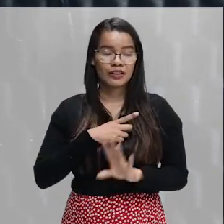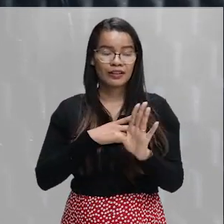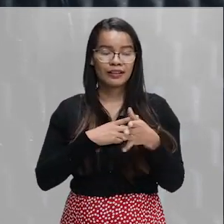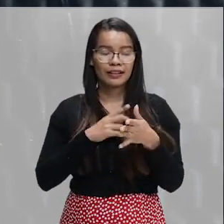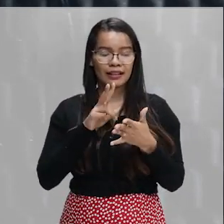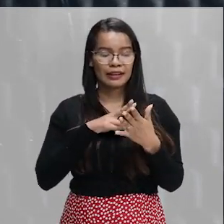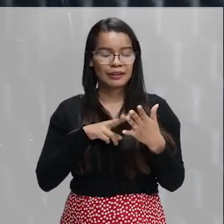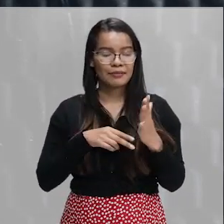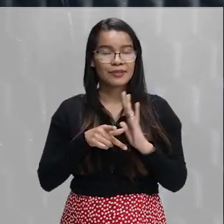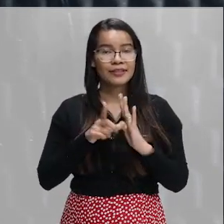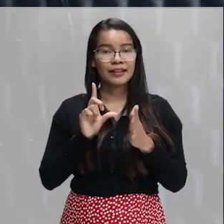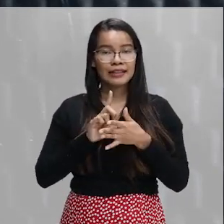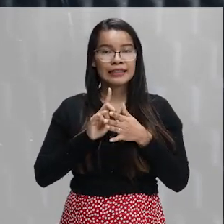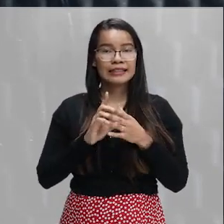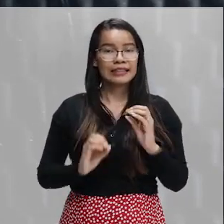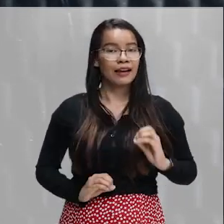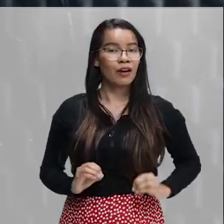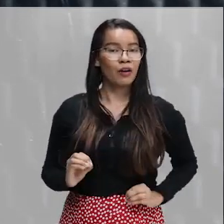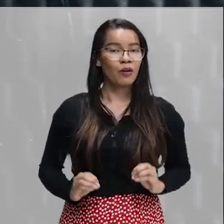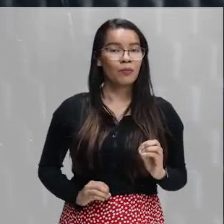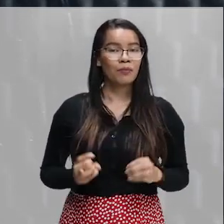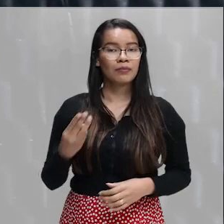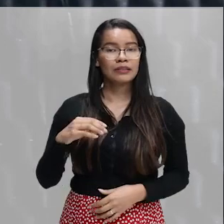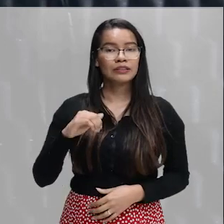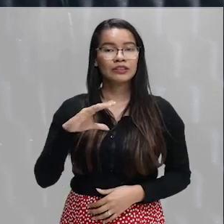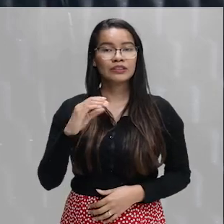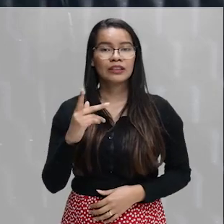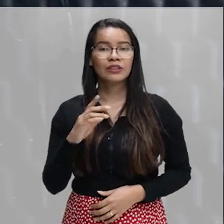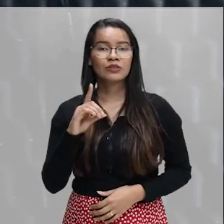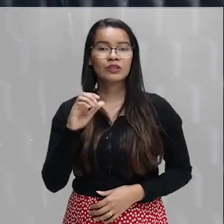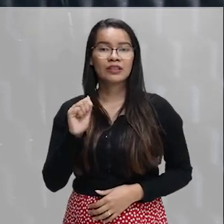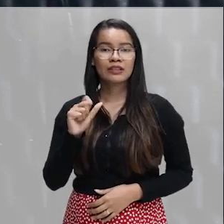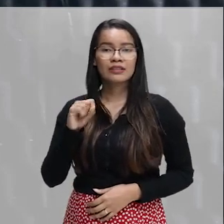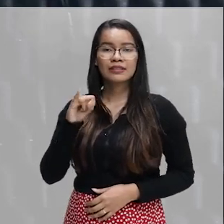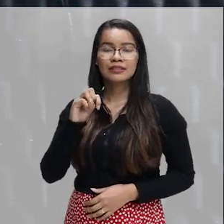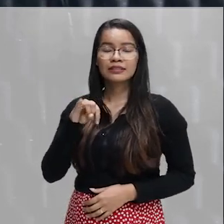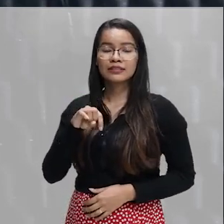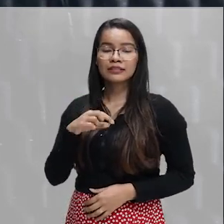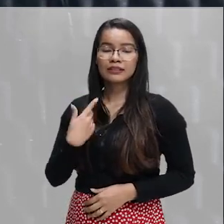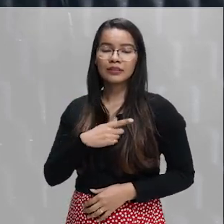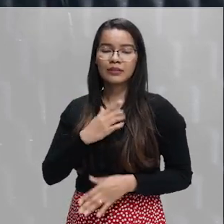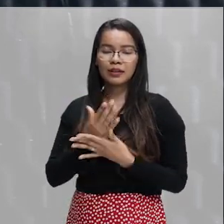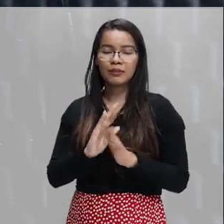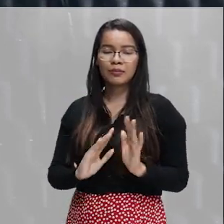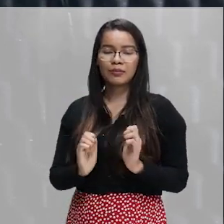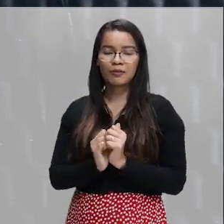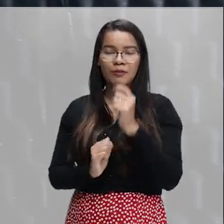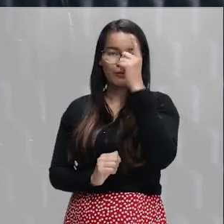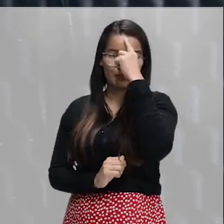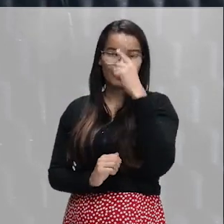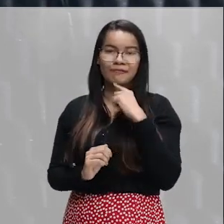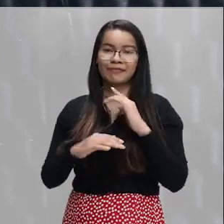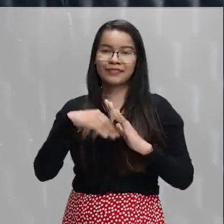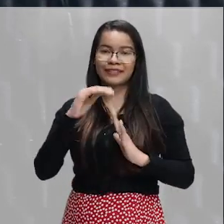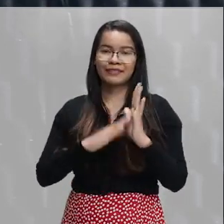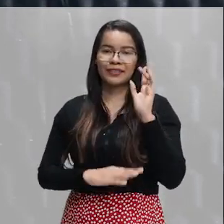texto da obra do Machado de Assis. Eu vou encerrar aqui para você ficar olhando aí a